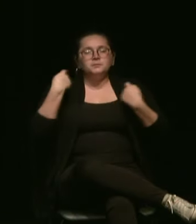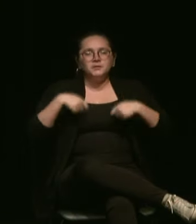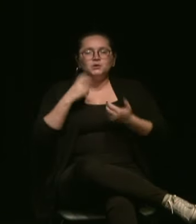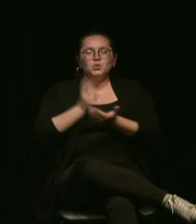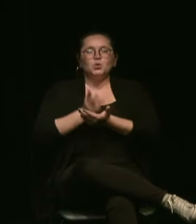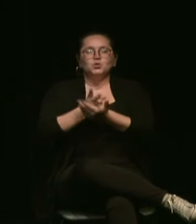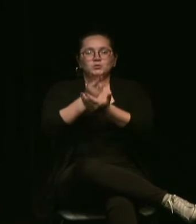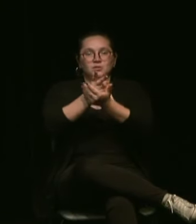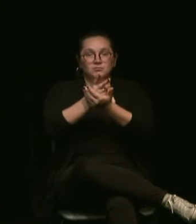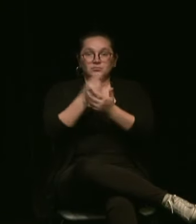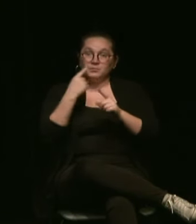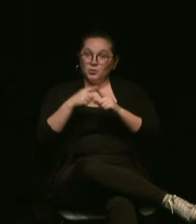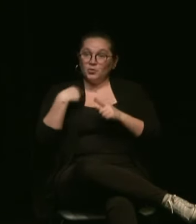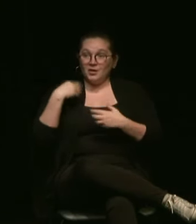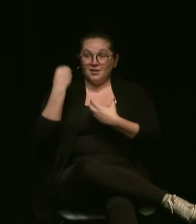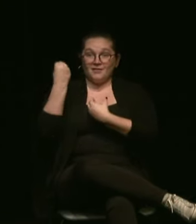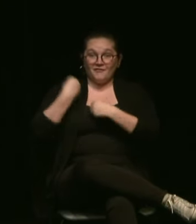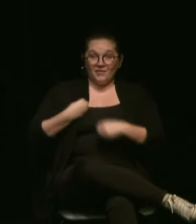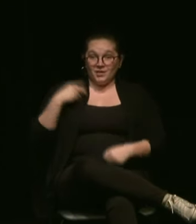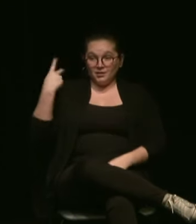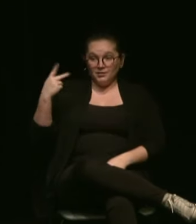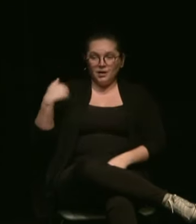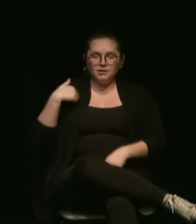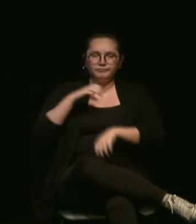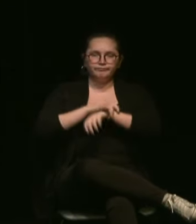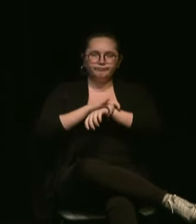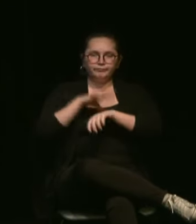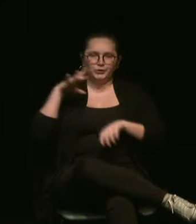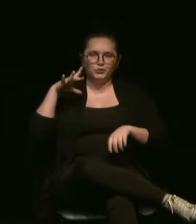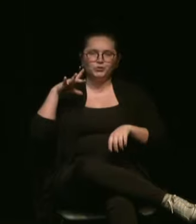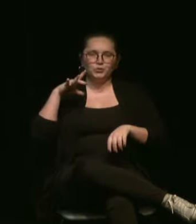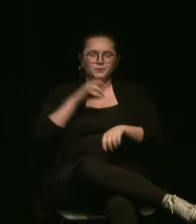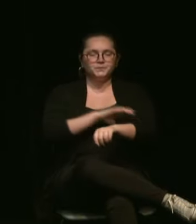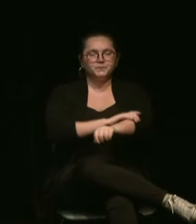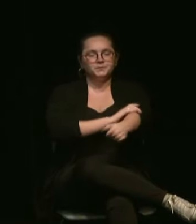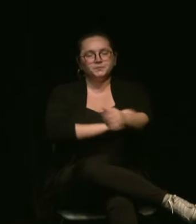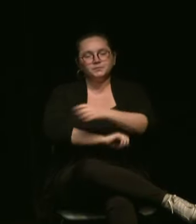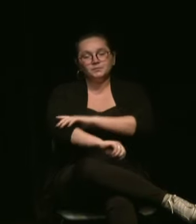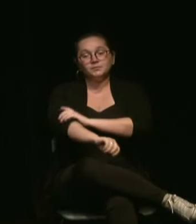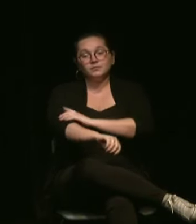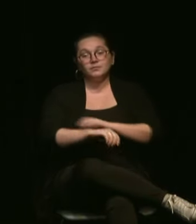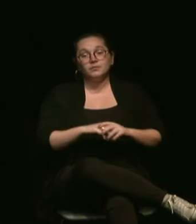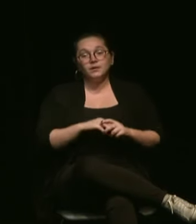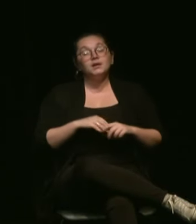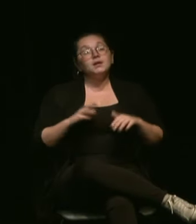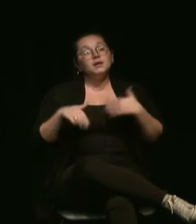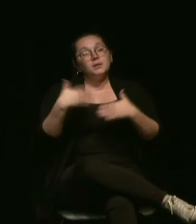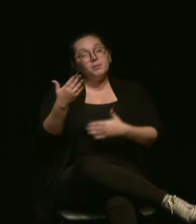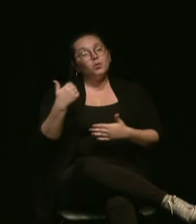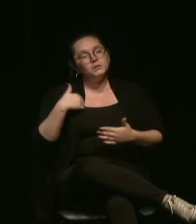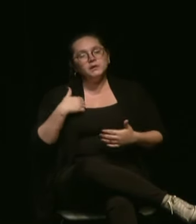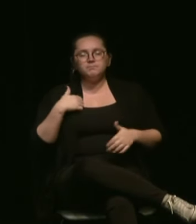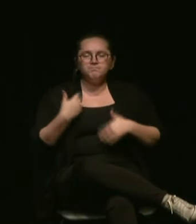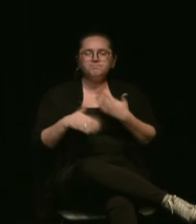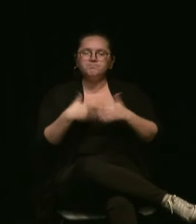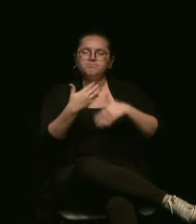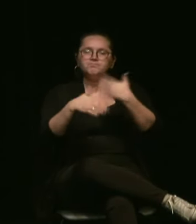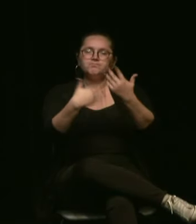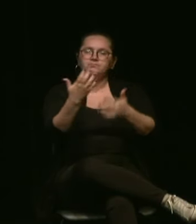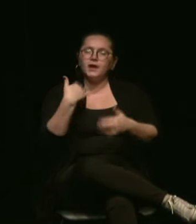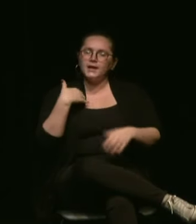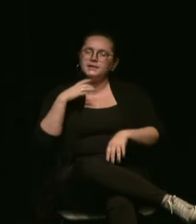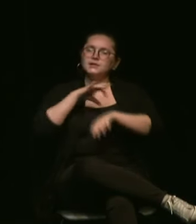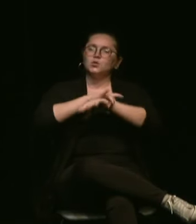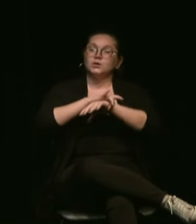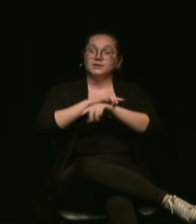convicções, porque ele era muito inseguro na vida. Né? O Coutinho vai se tornar seguro do seu gesto mais à frente, mas naquele